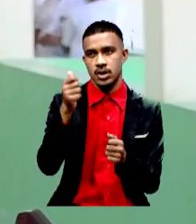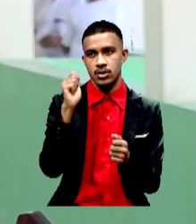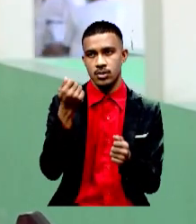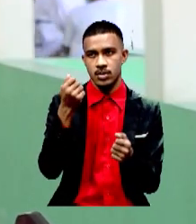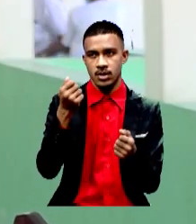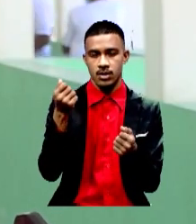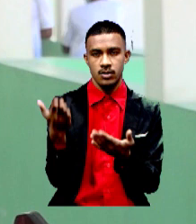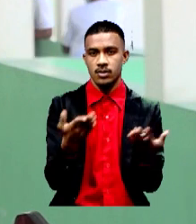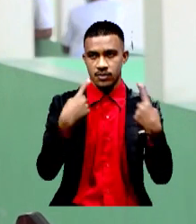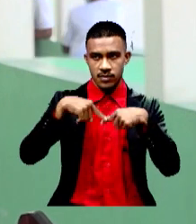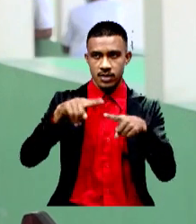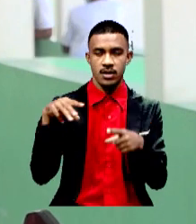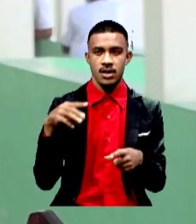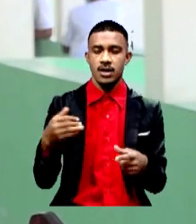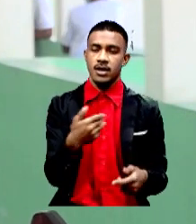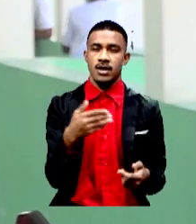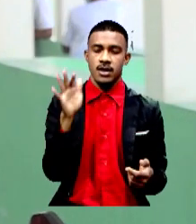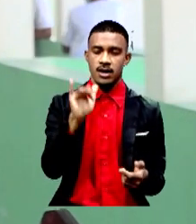hela meneng wali.